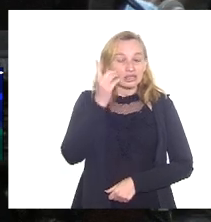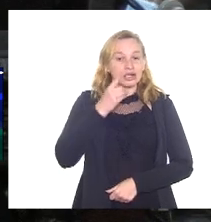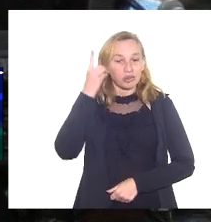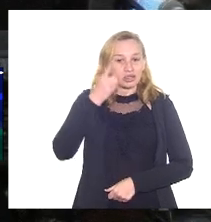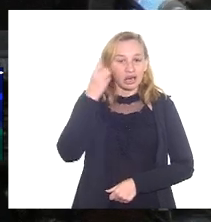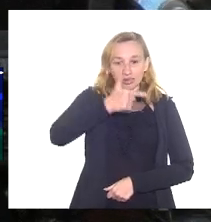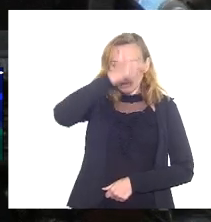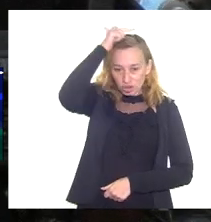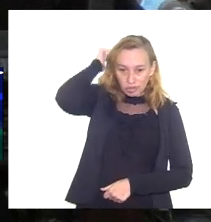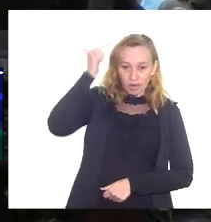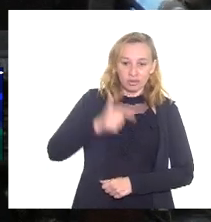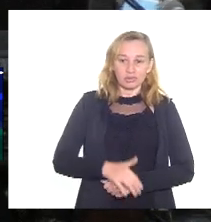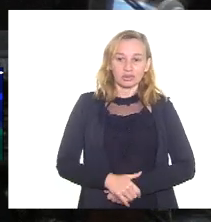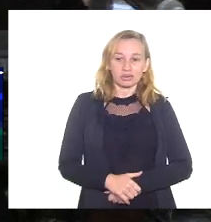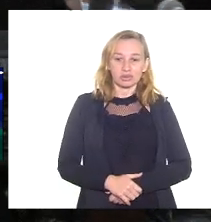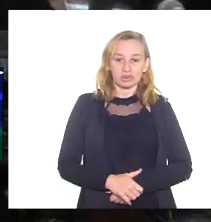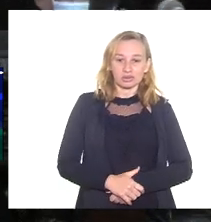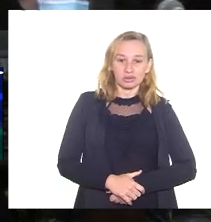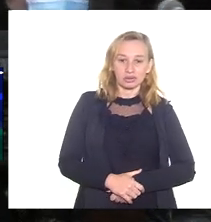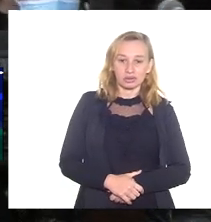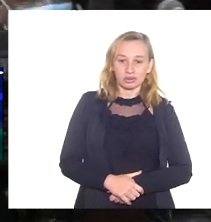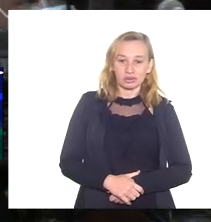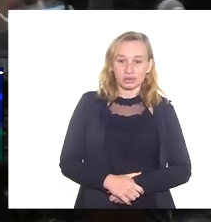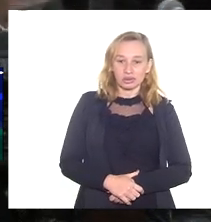Deputado Luiz Paulo.